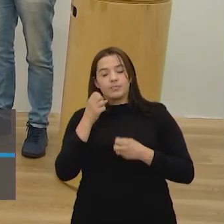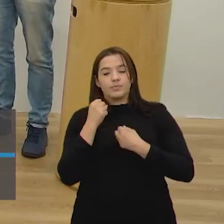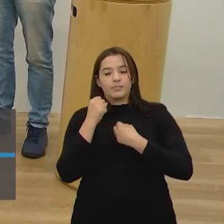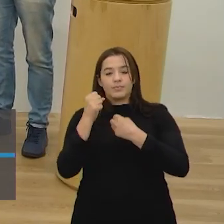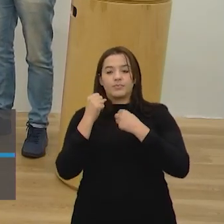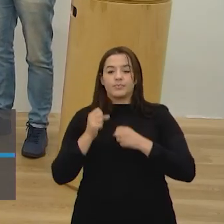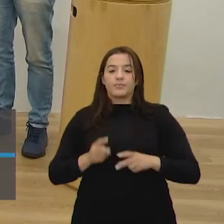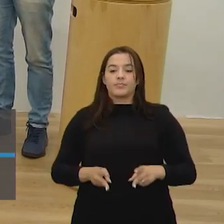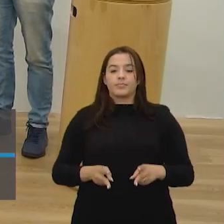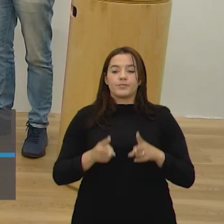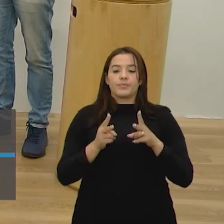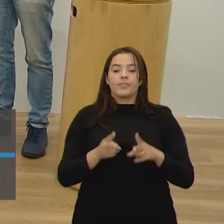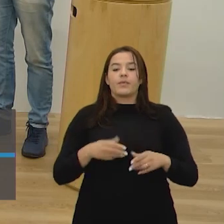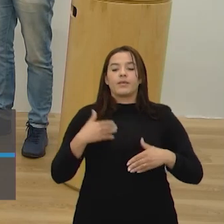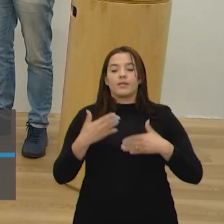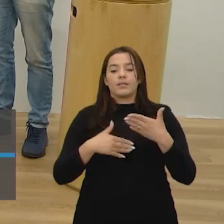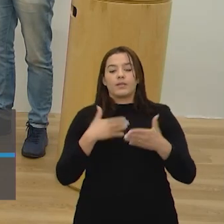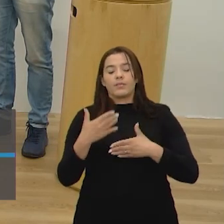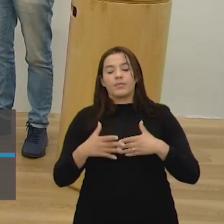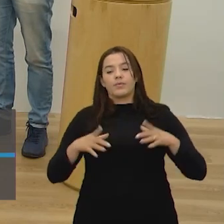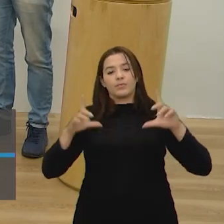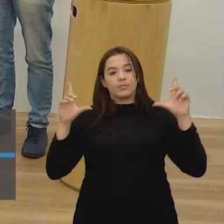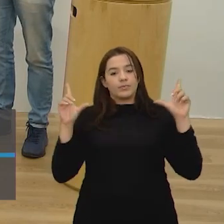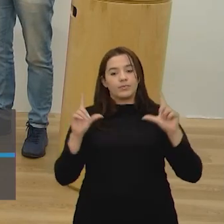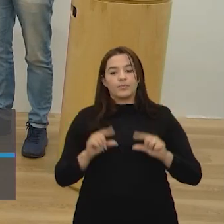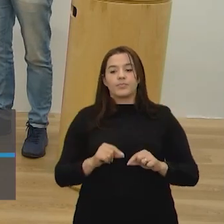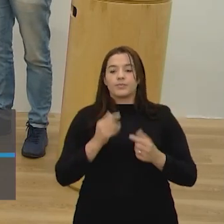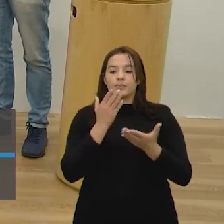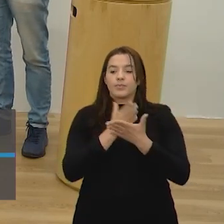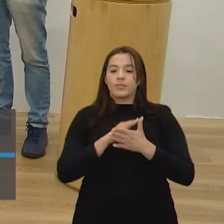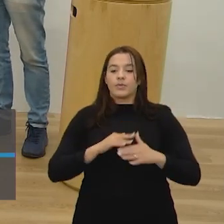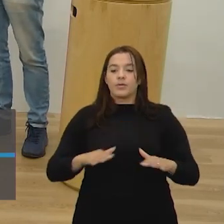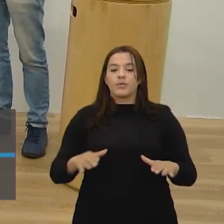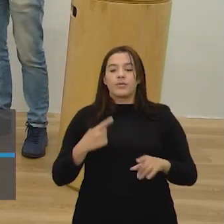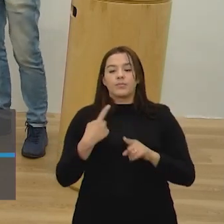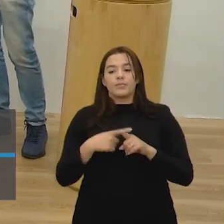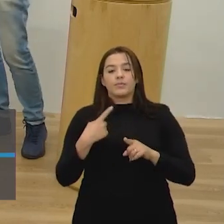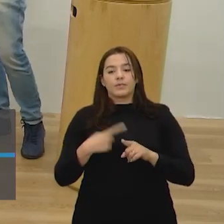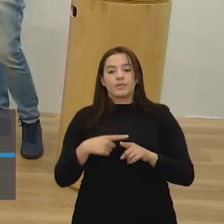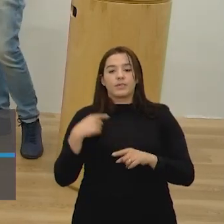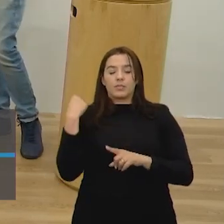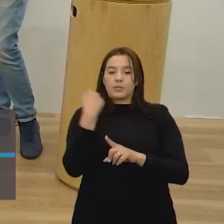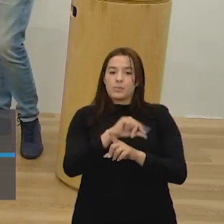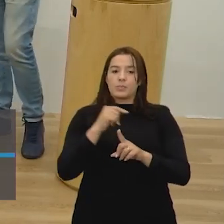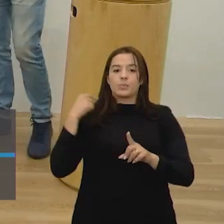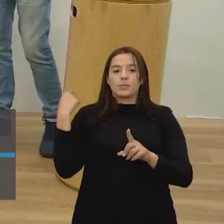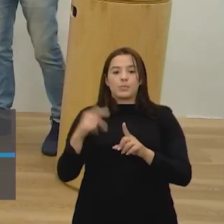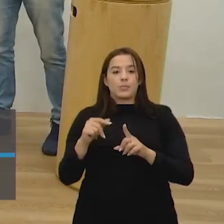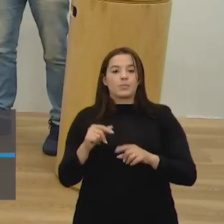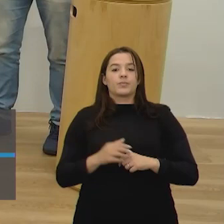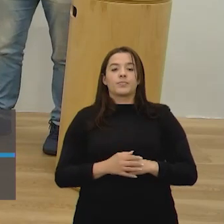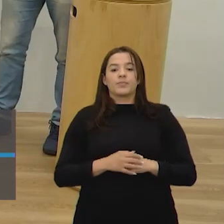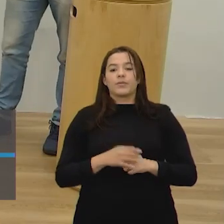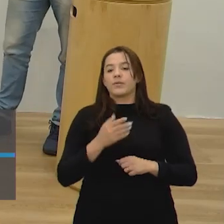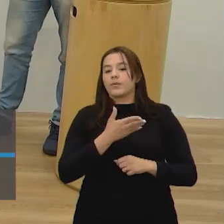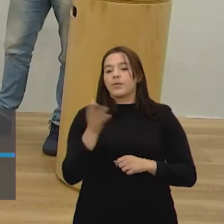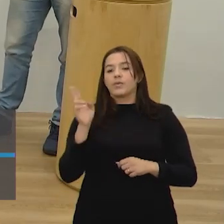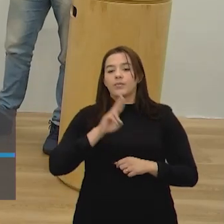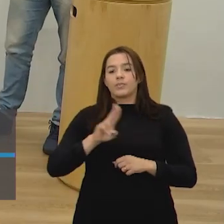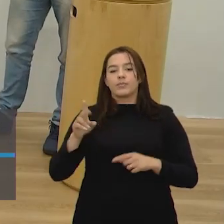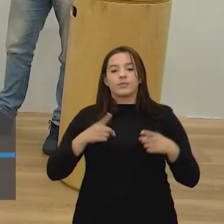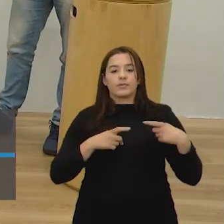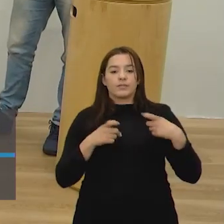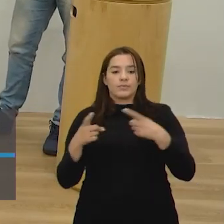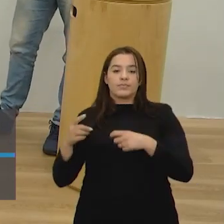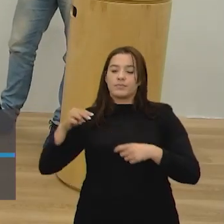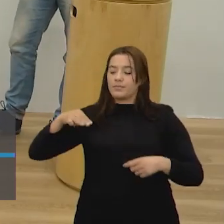que, na realidade, acabou abreviando a saída dos generais, porque eles tomaram um couro da Inglaterra, não é isso? Como se chamava essa guerra mesmo? Guerra das